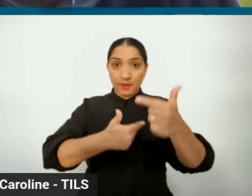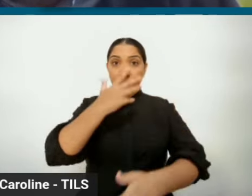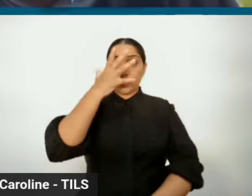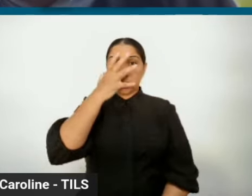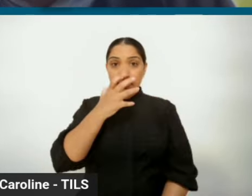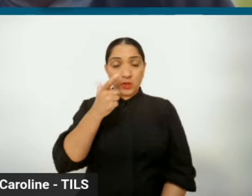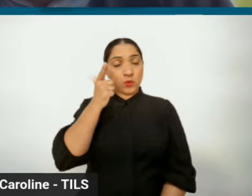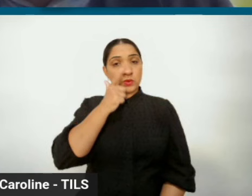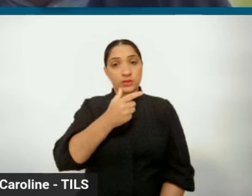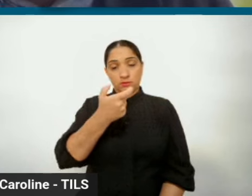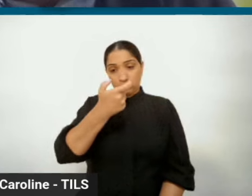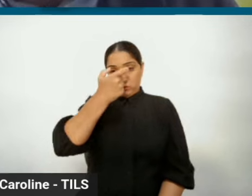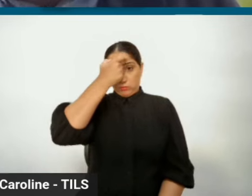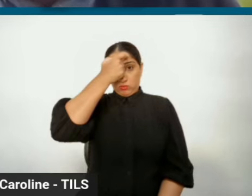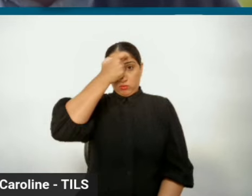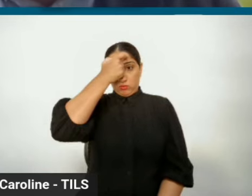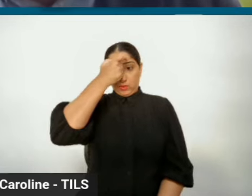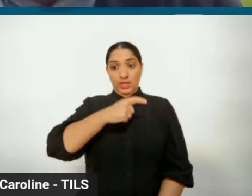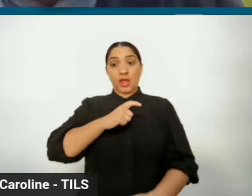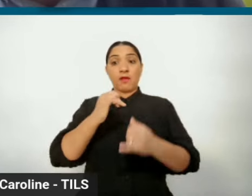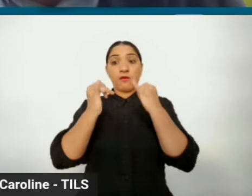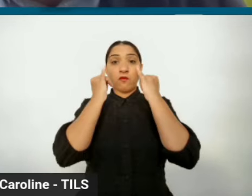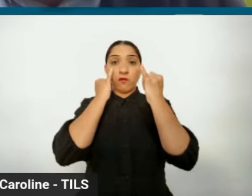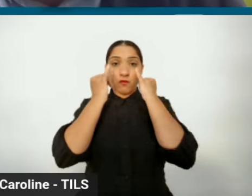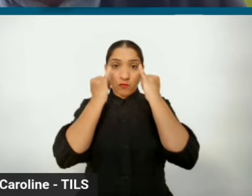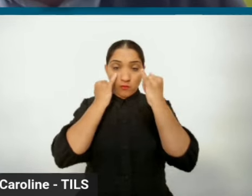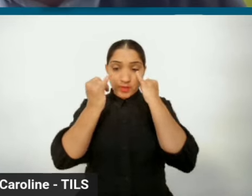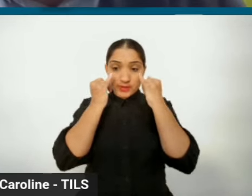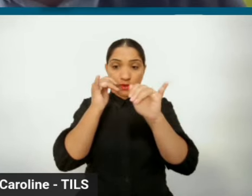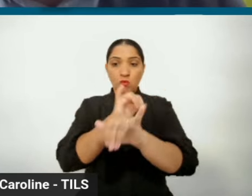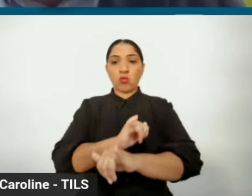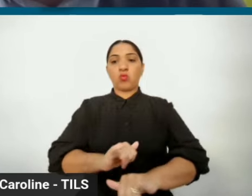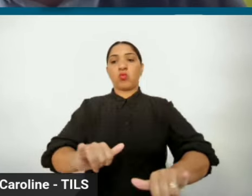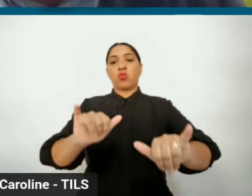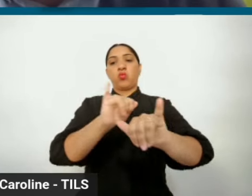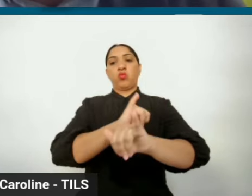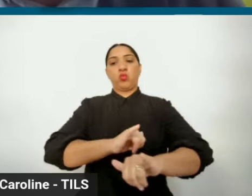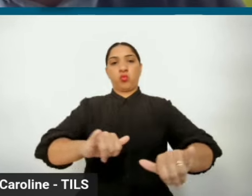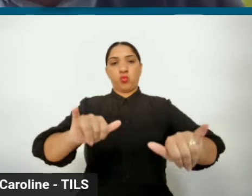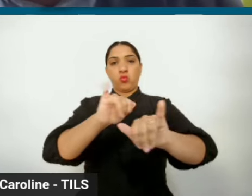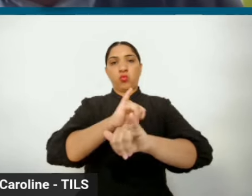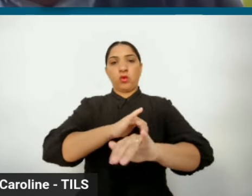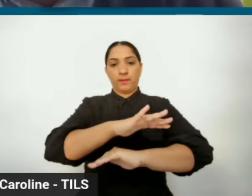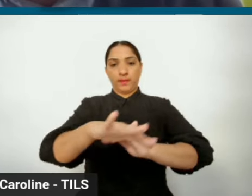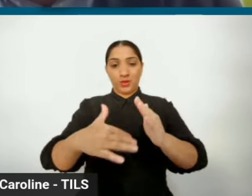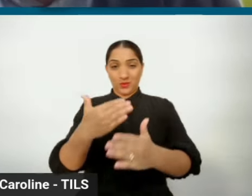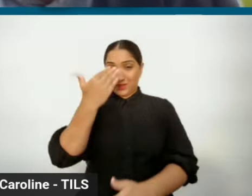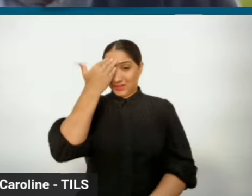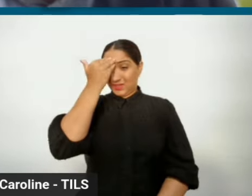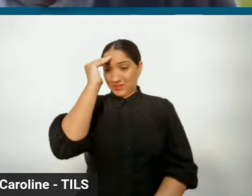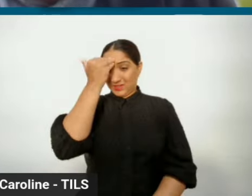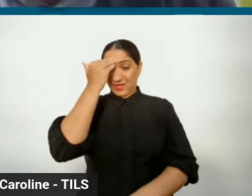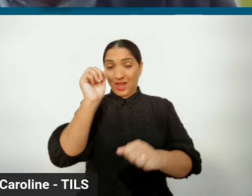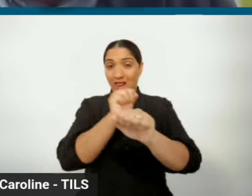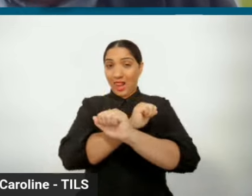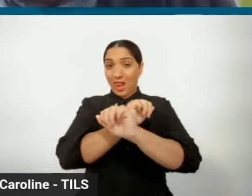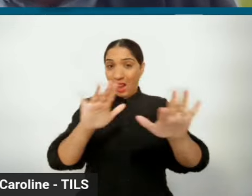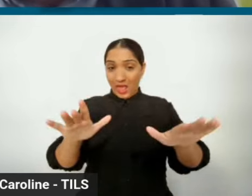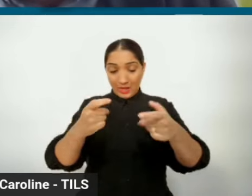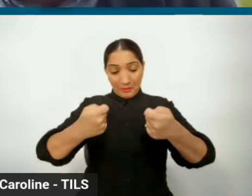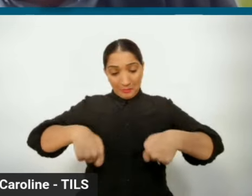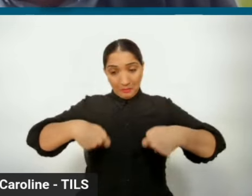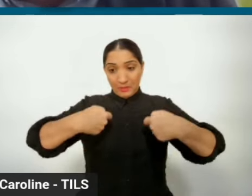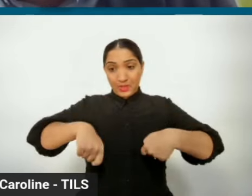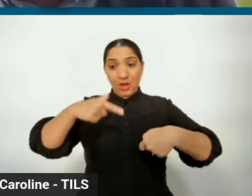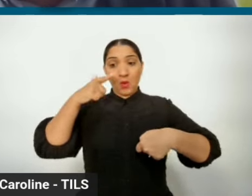de informação mesmo, que se faz muito necessário para que todos compreendam a necessidade de se garantir o direito